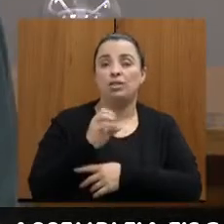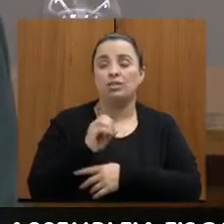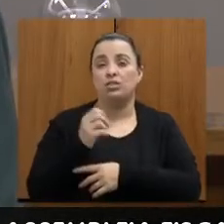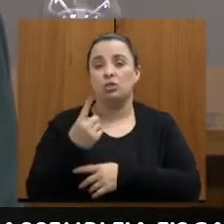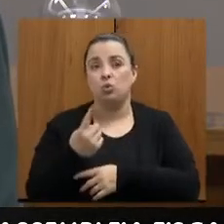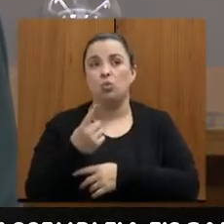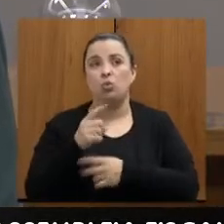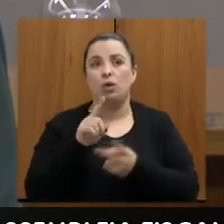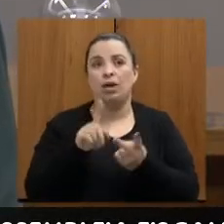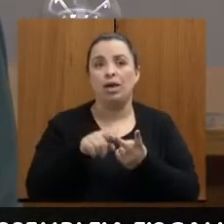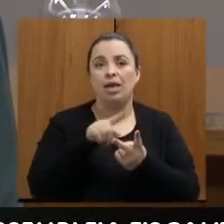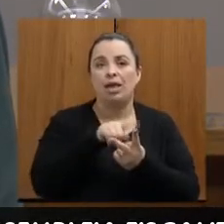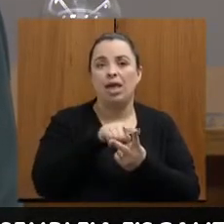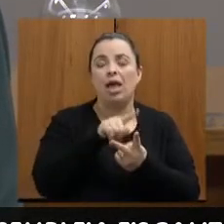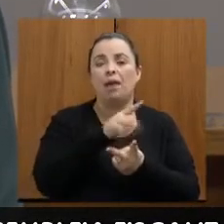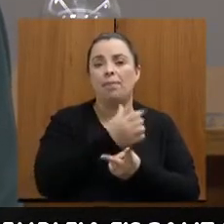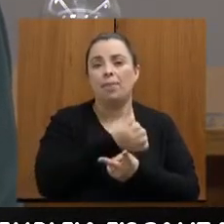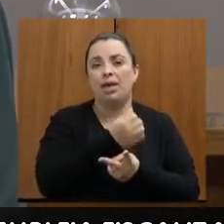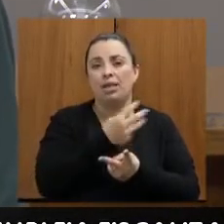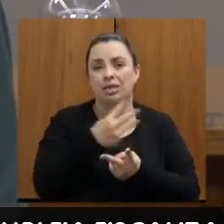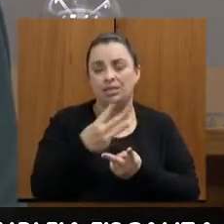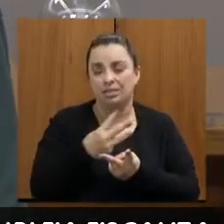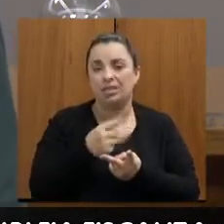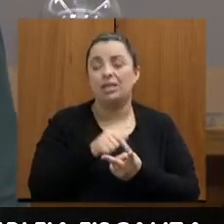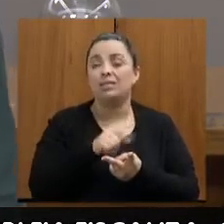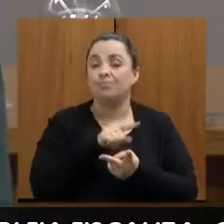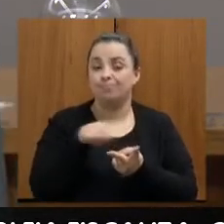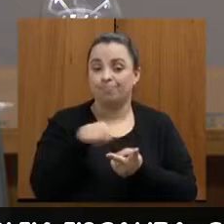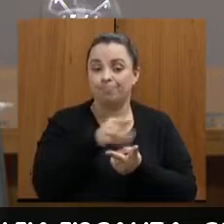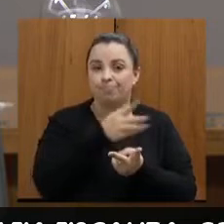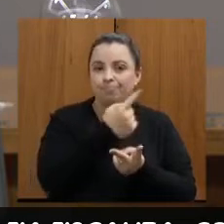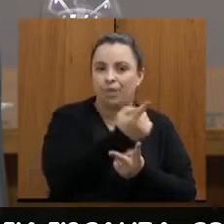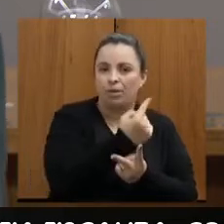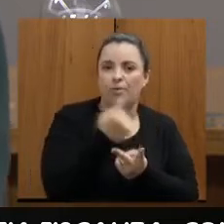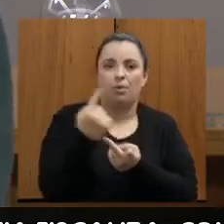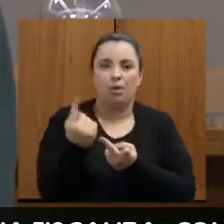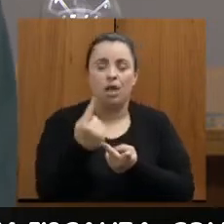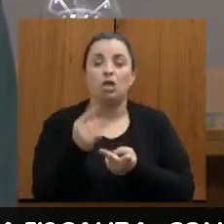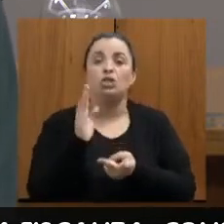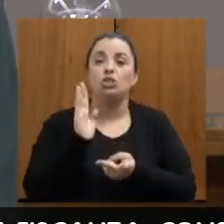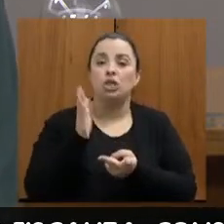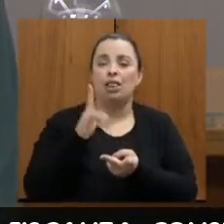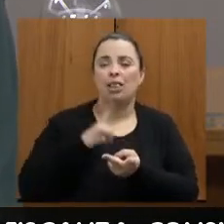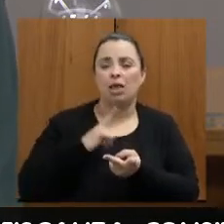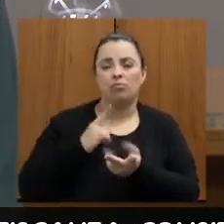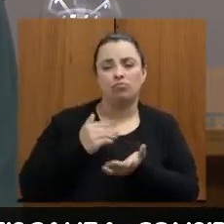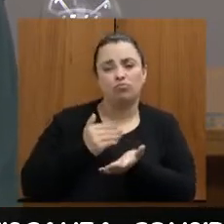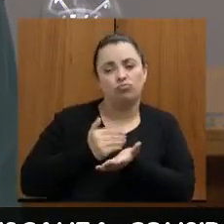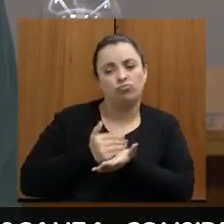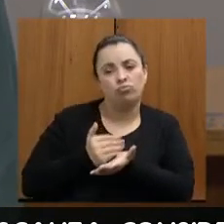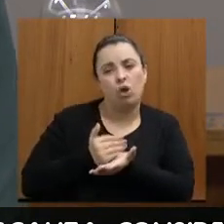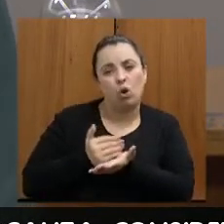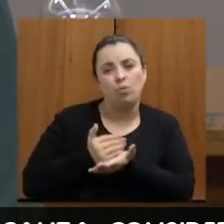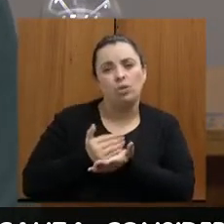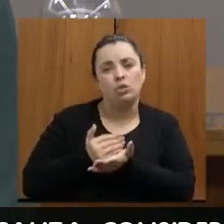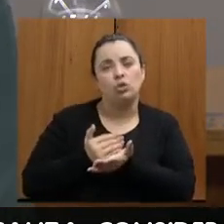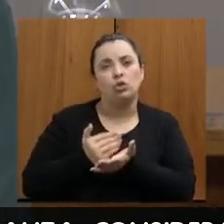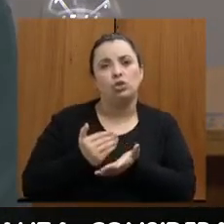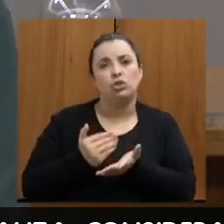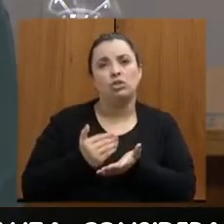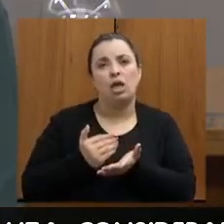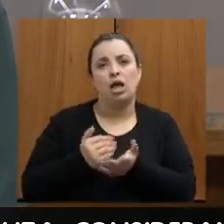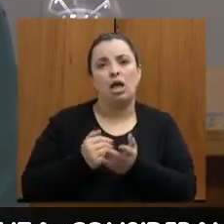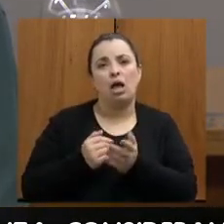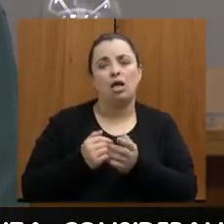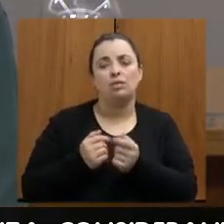633 como disse a gente já já está em andamento com essa questão do